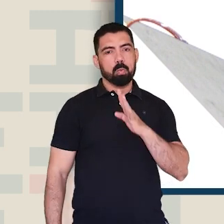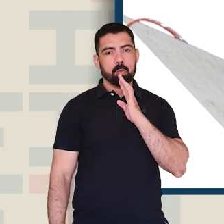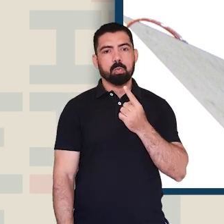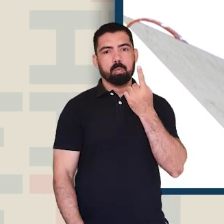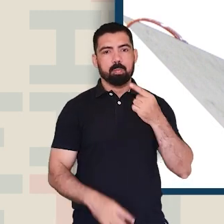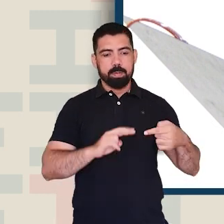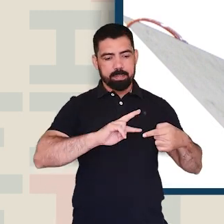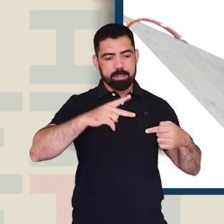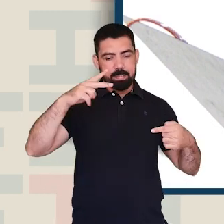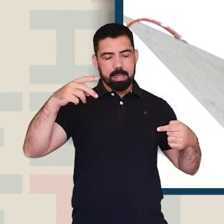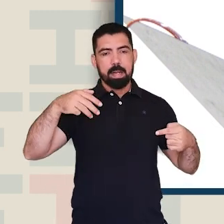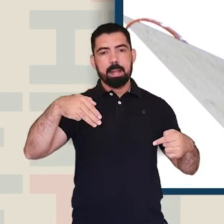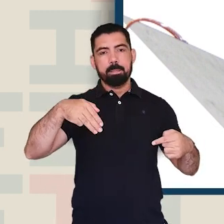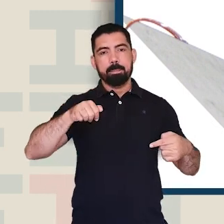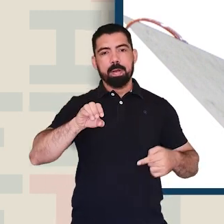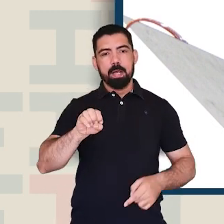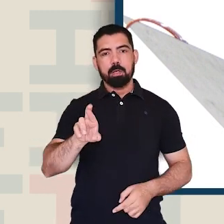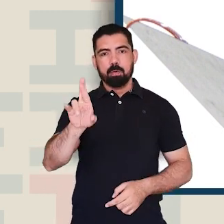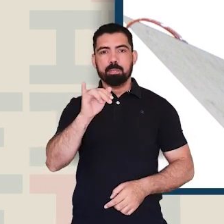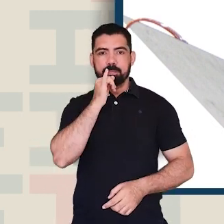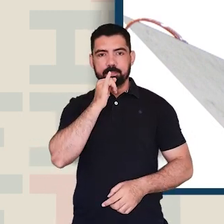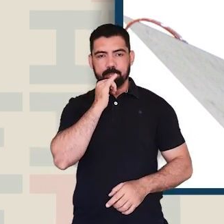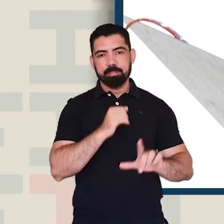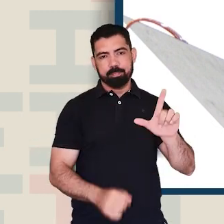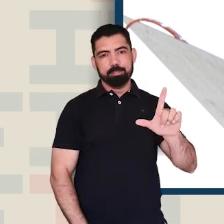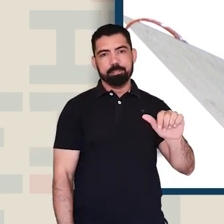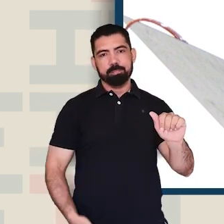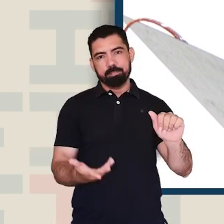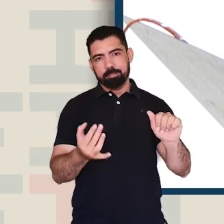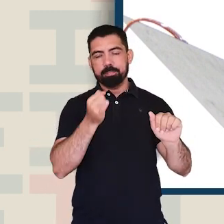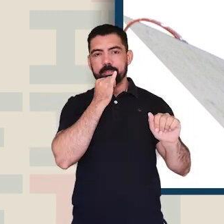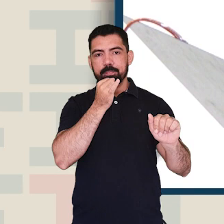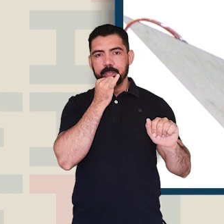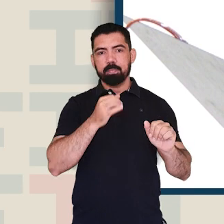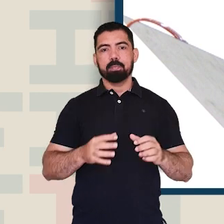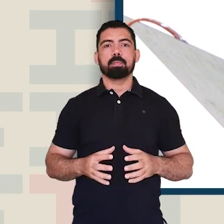escala maior, né, uma escala maior aqui de Lá maior, por exemplo.